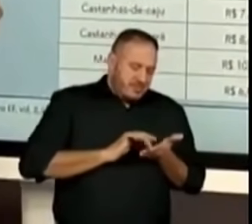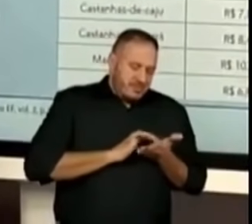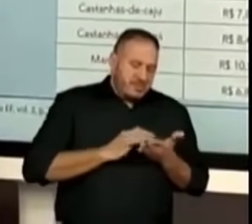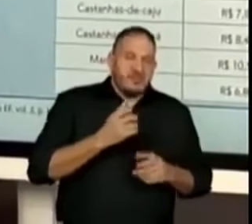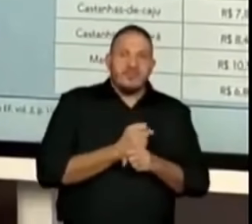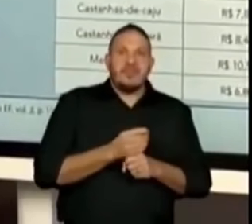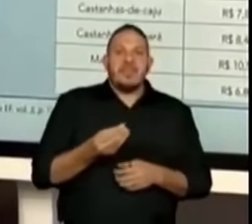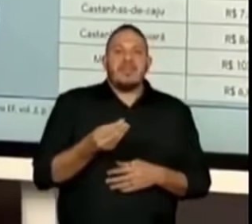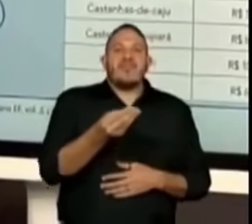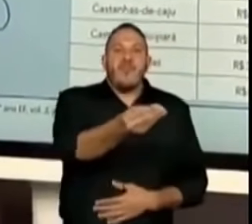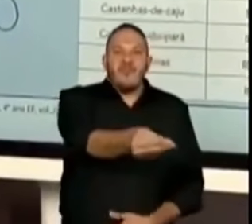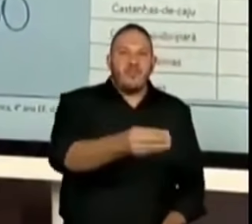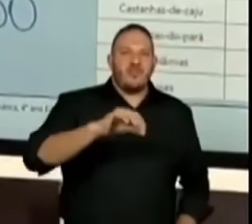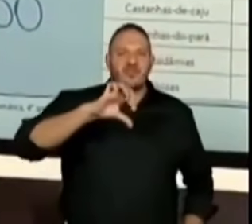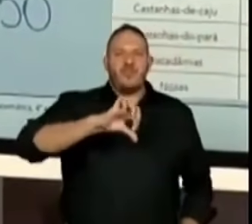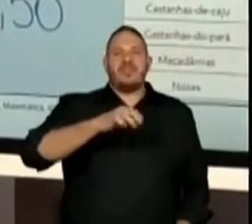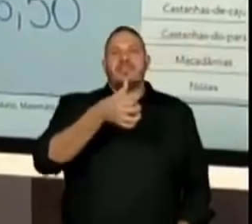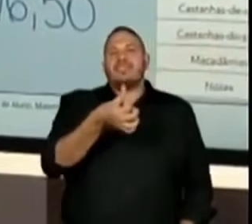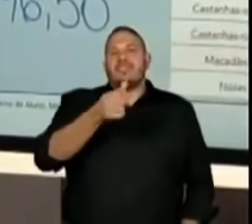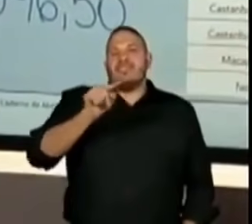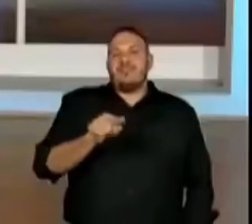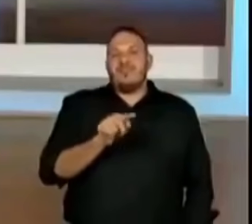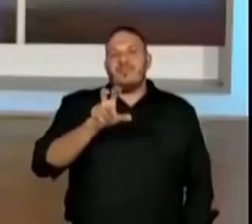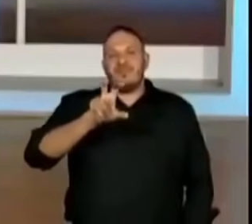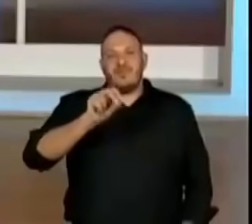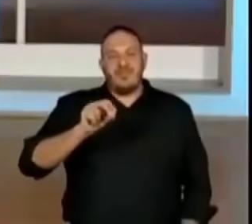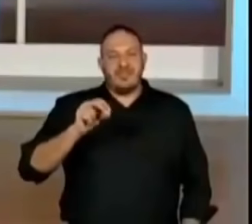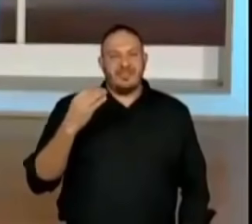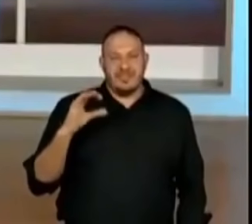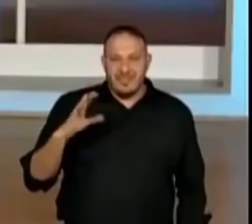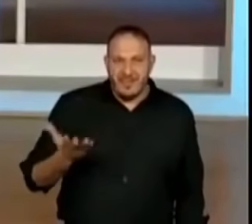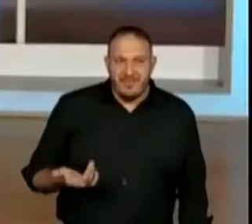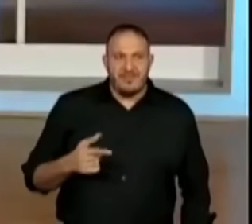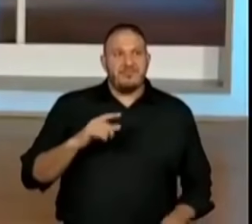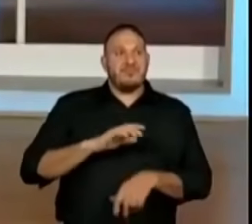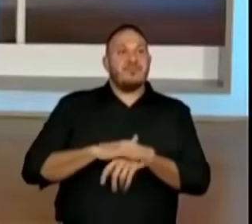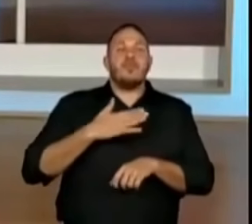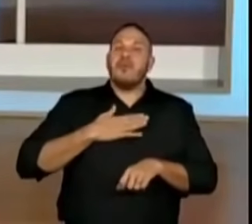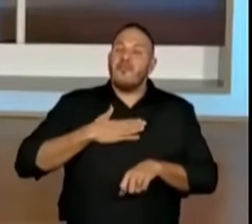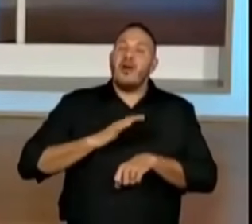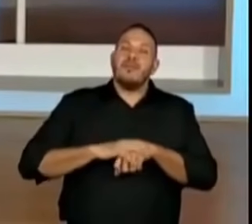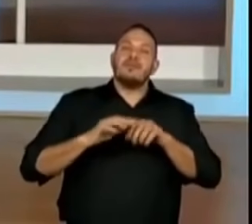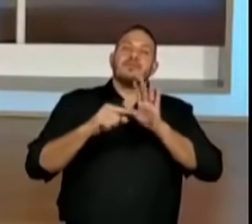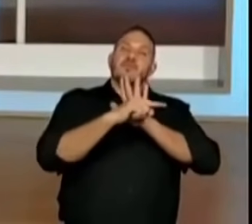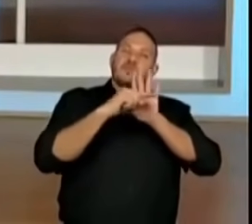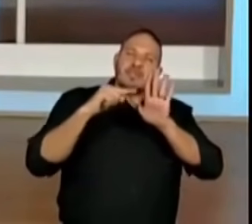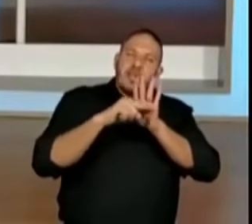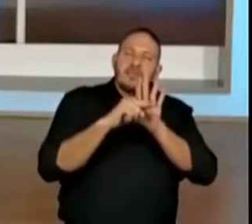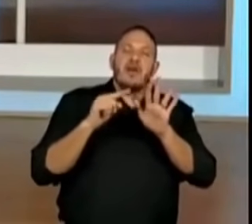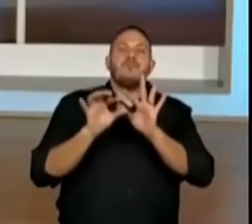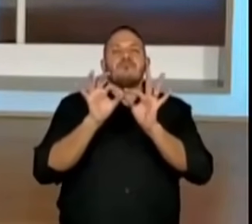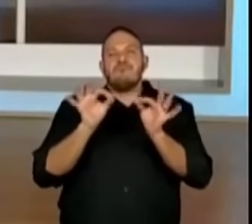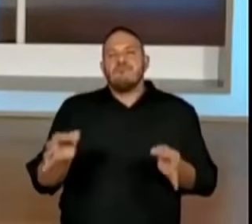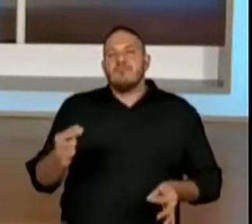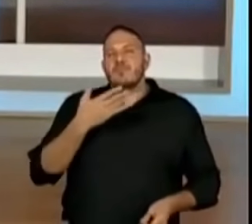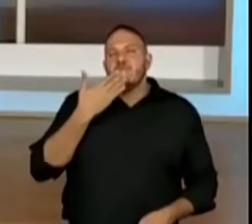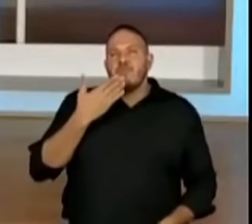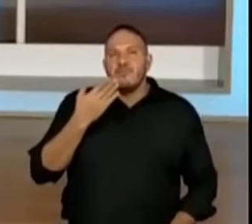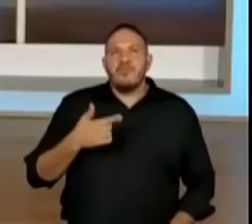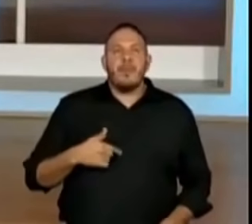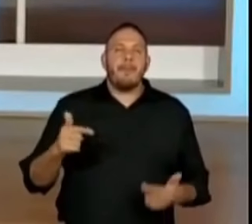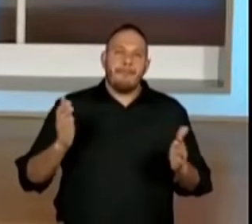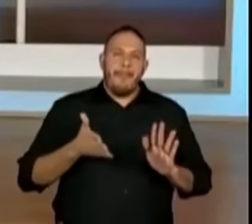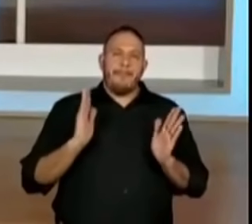96,50 centavos. Certo? Essa é uma subtração, ok? Subtração comum. Pessoal, como